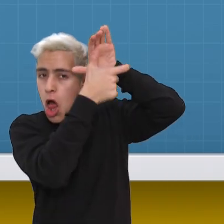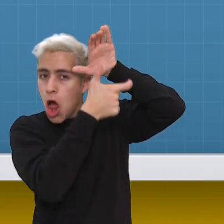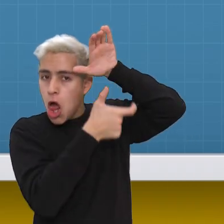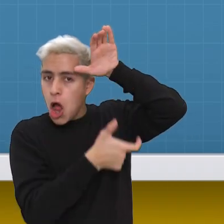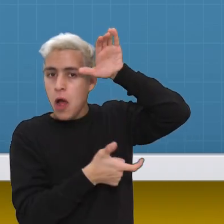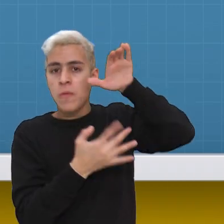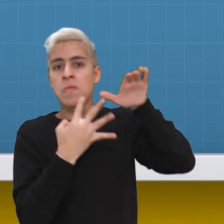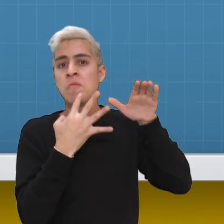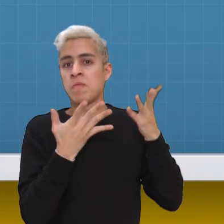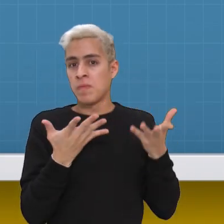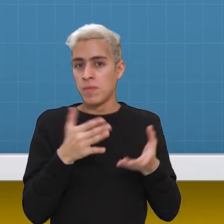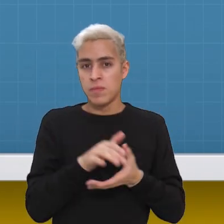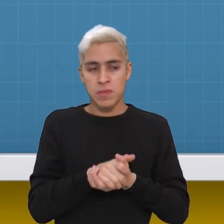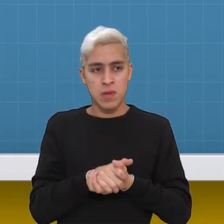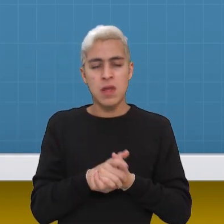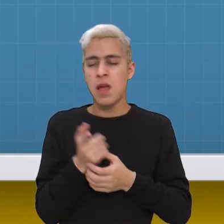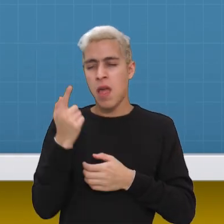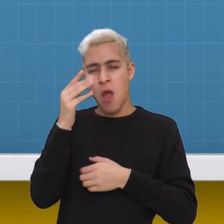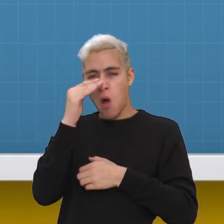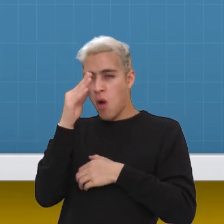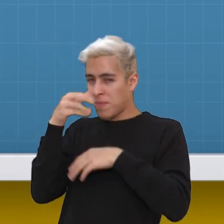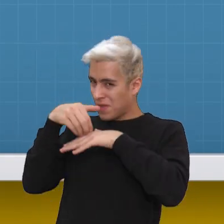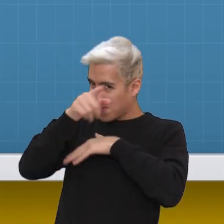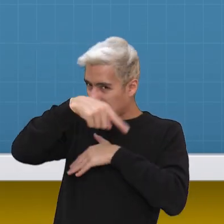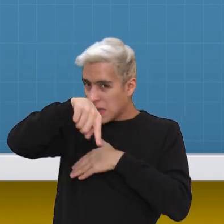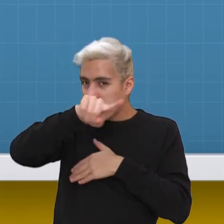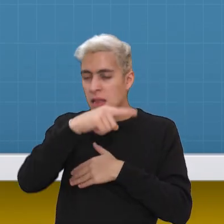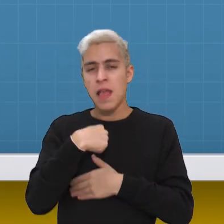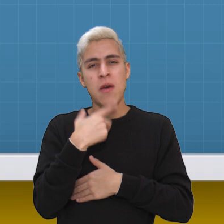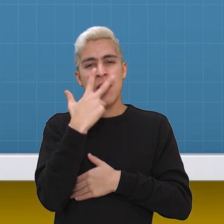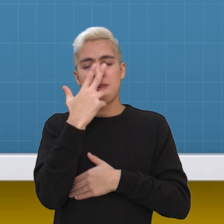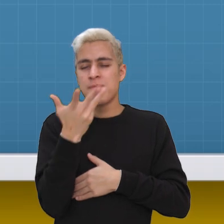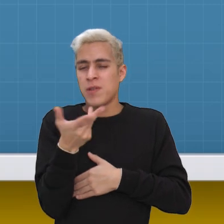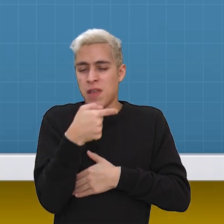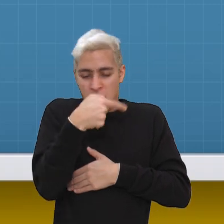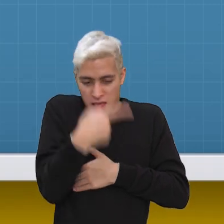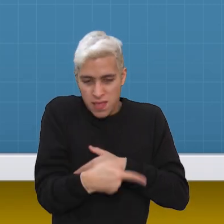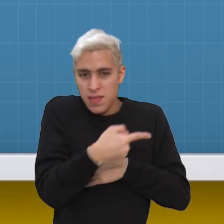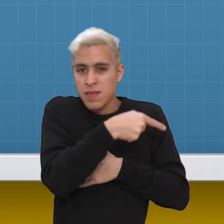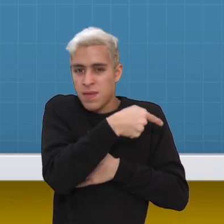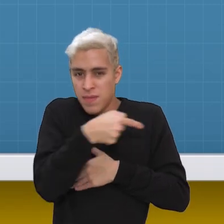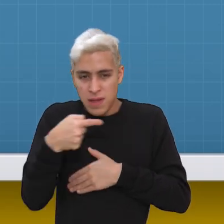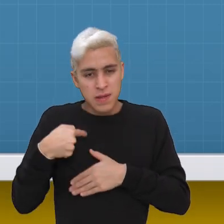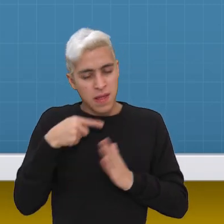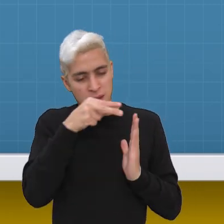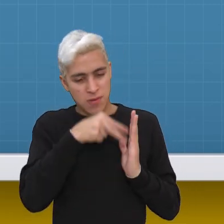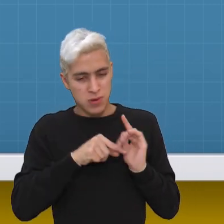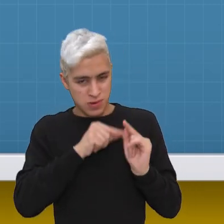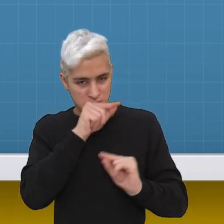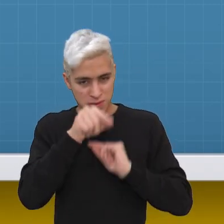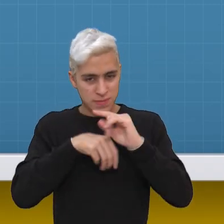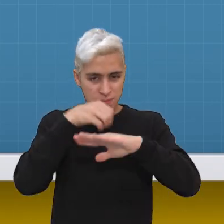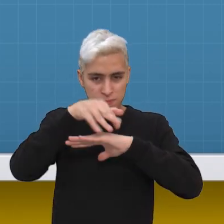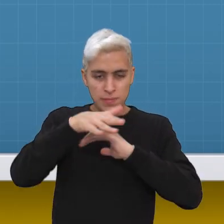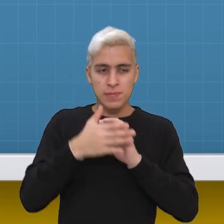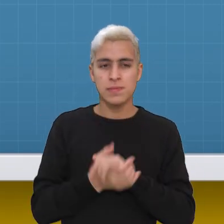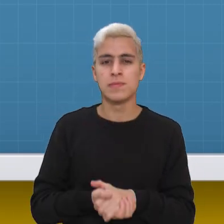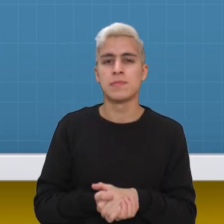mental. Uma curiosidade para vocês que eu achei incrível essa semana. Eu